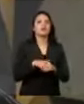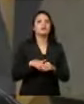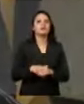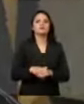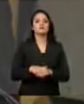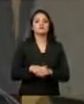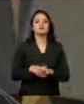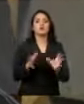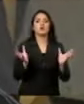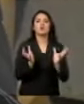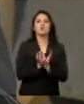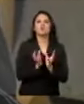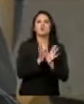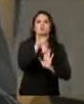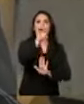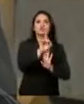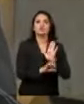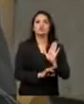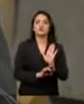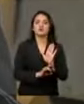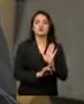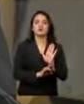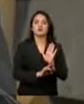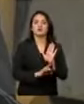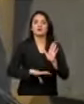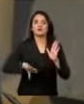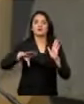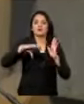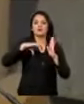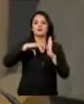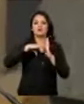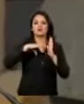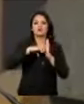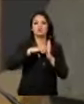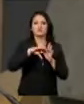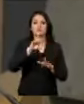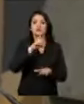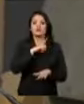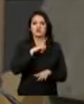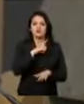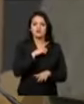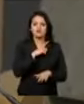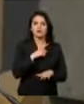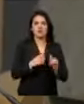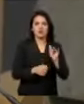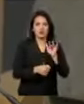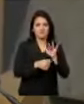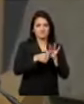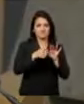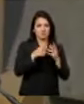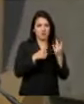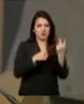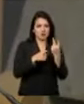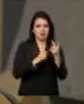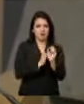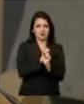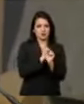mesa daquela casa legislativa relativamente ao primeiro biênio da